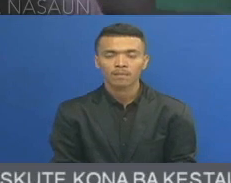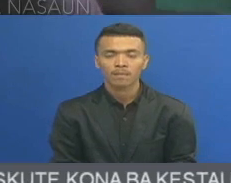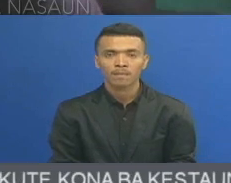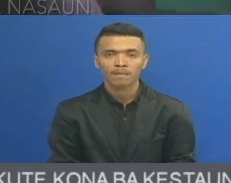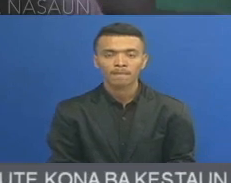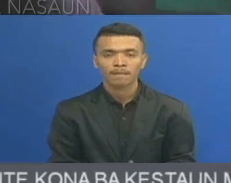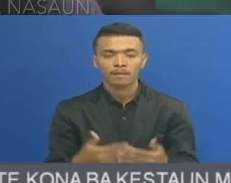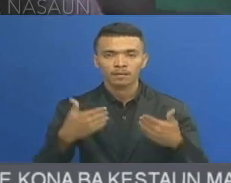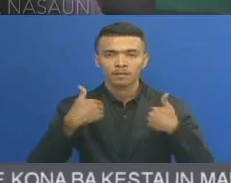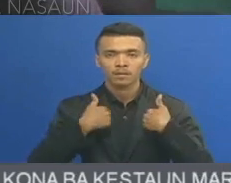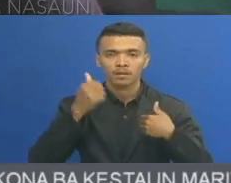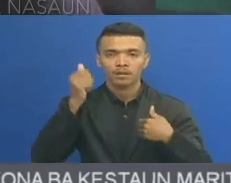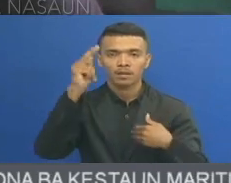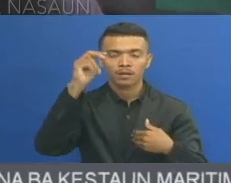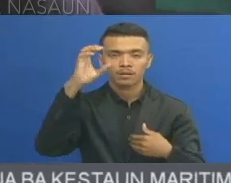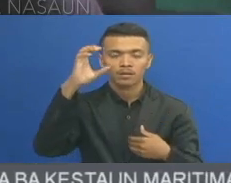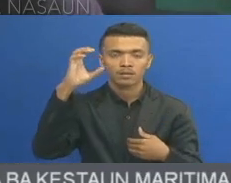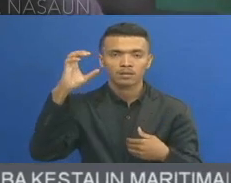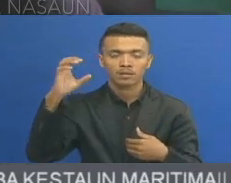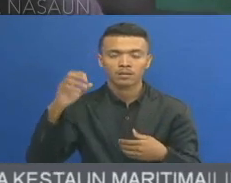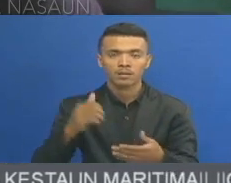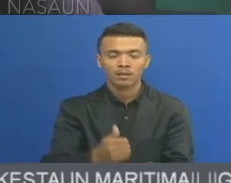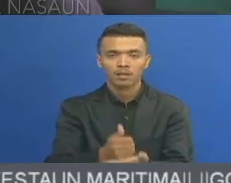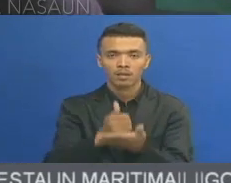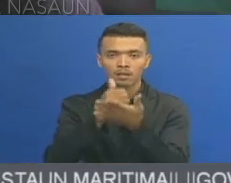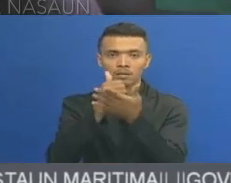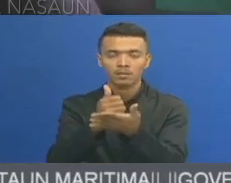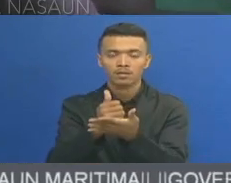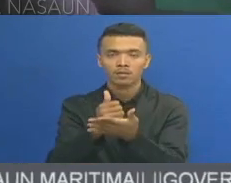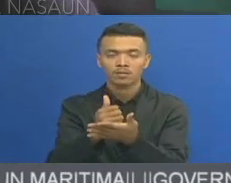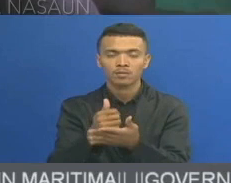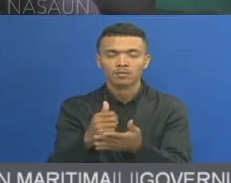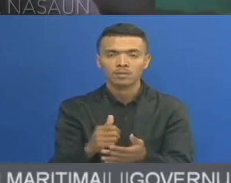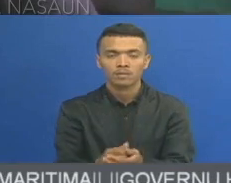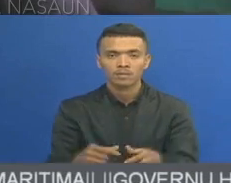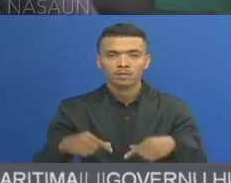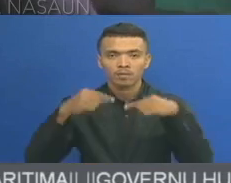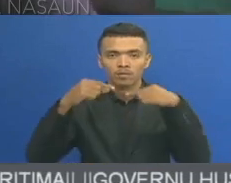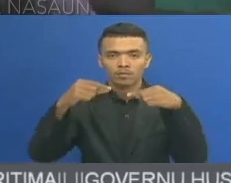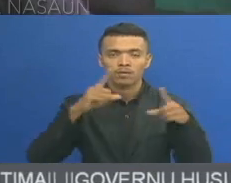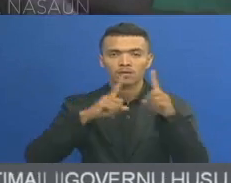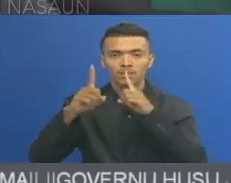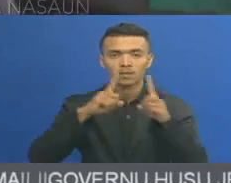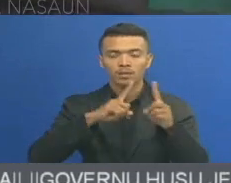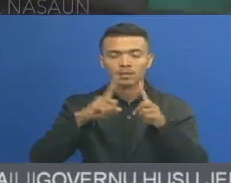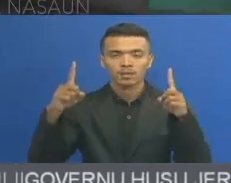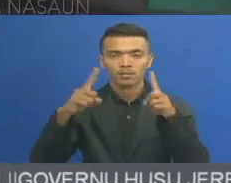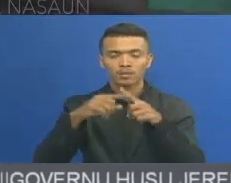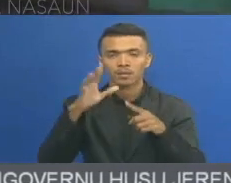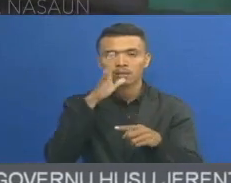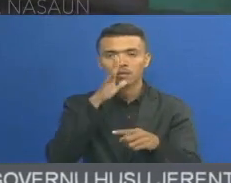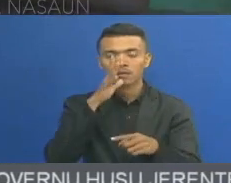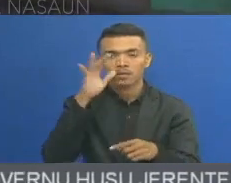ia ANC kata consulta antenatal care for explicação ba itne inang sira ne bem